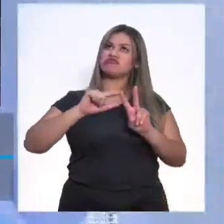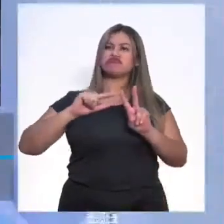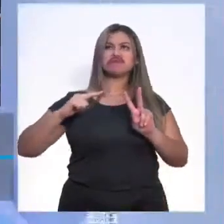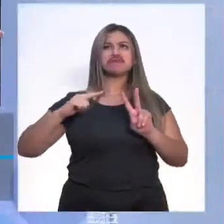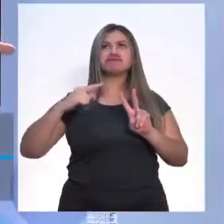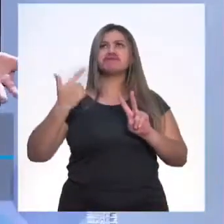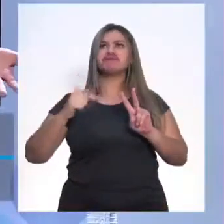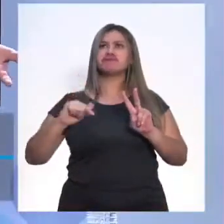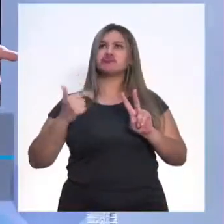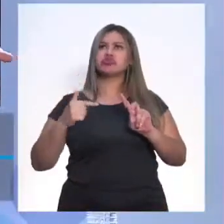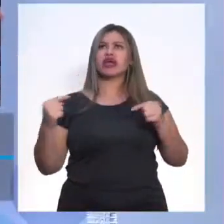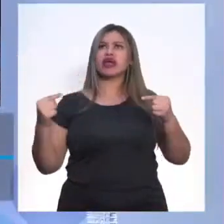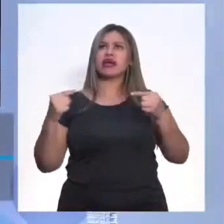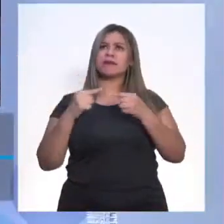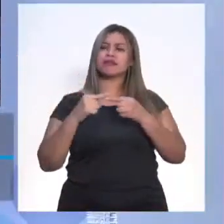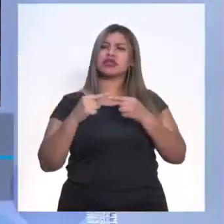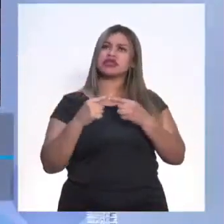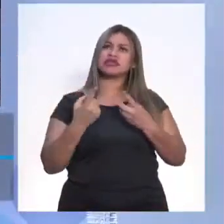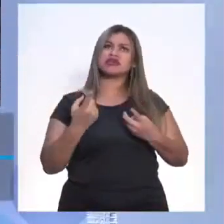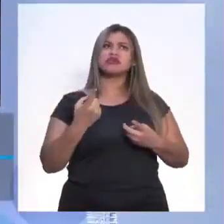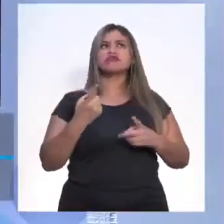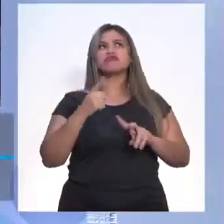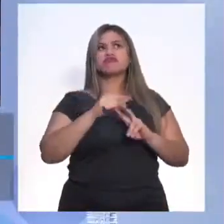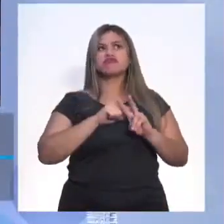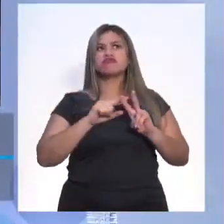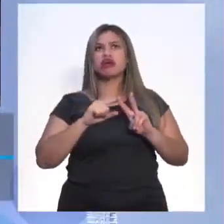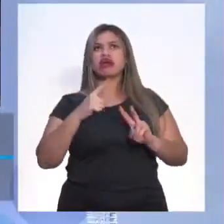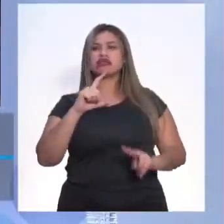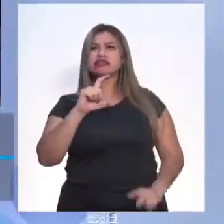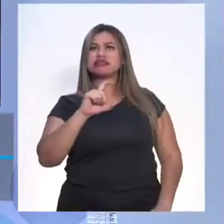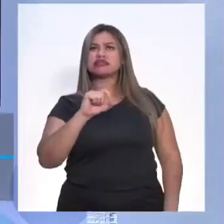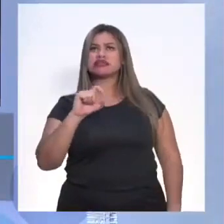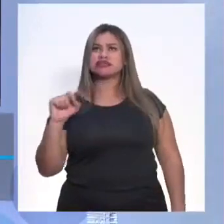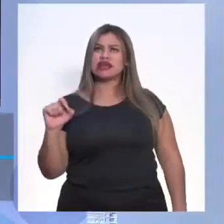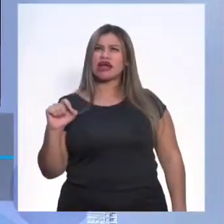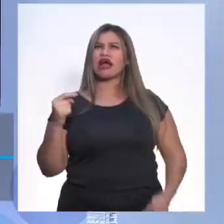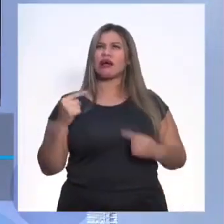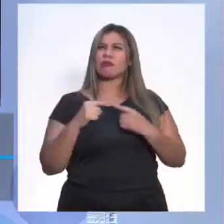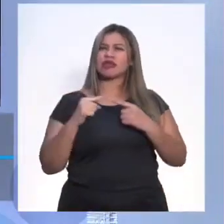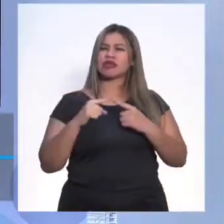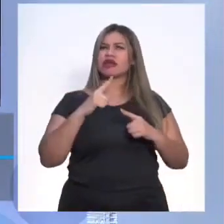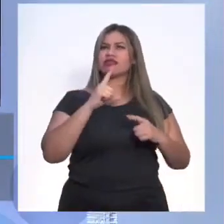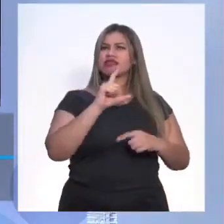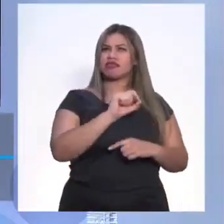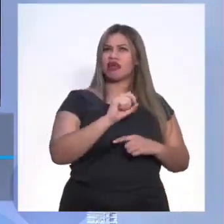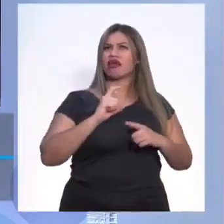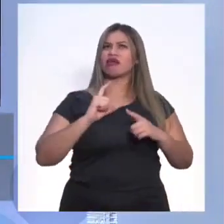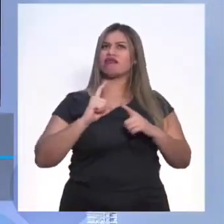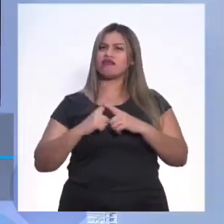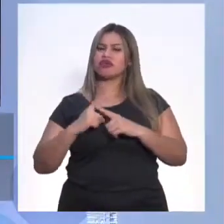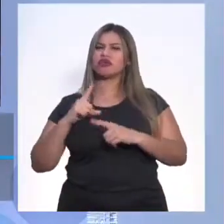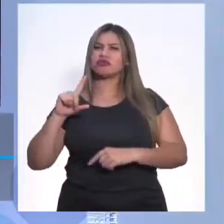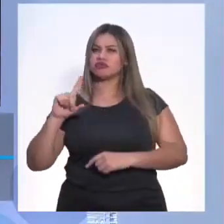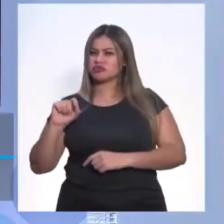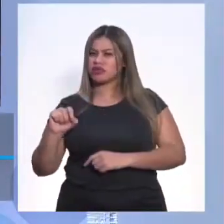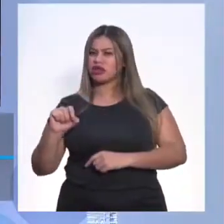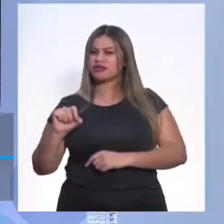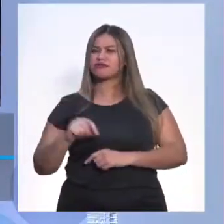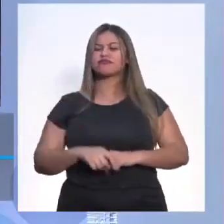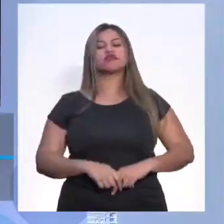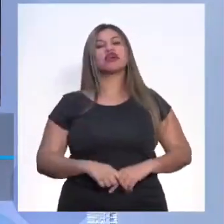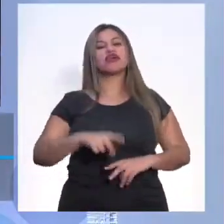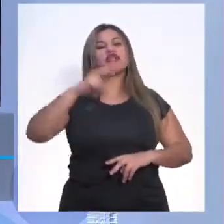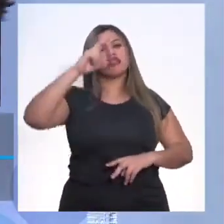10 é a raiz quadrada de 100. Por quê? Porque é 10 vezes 10. Lembra, o índice 2